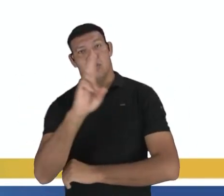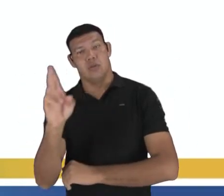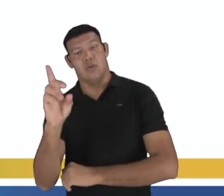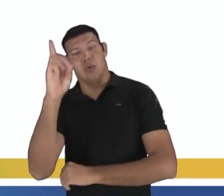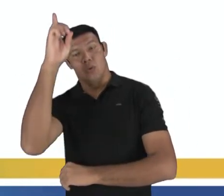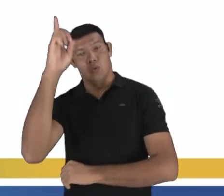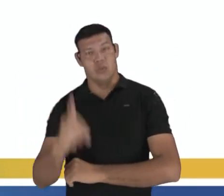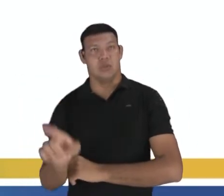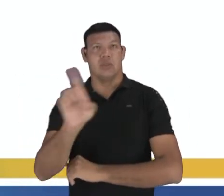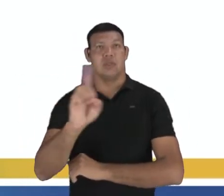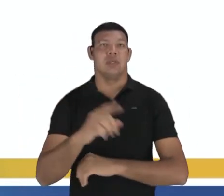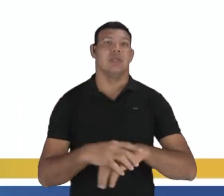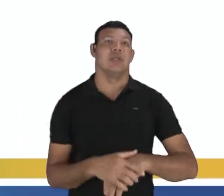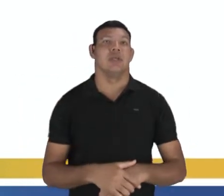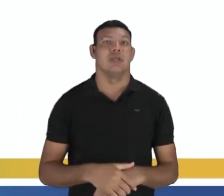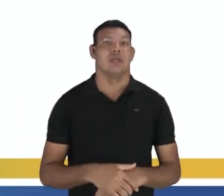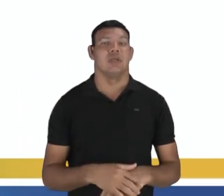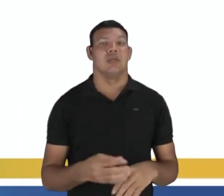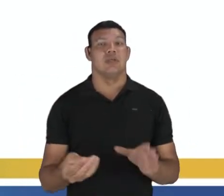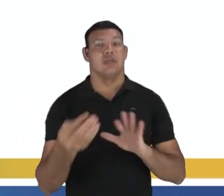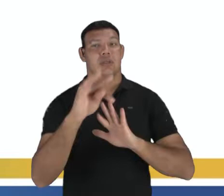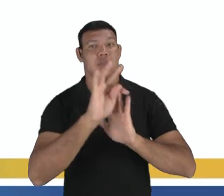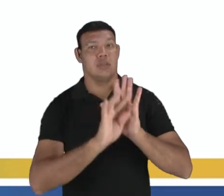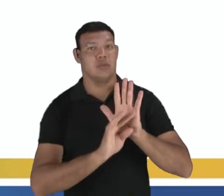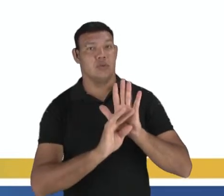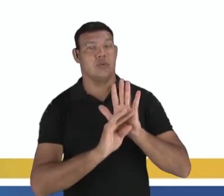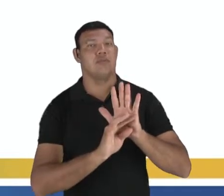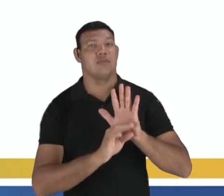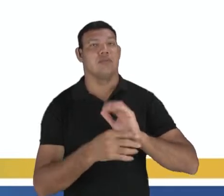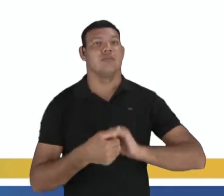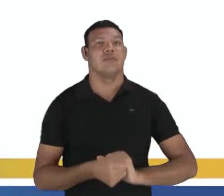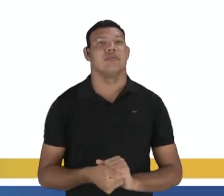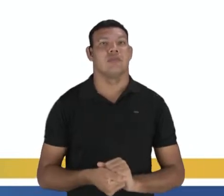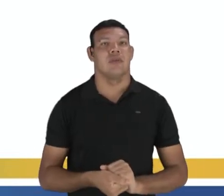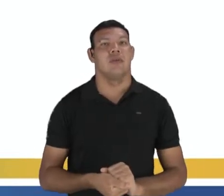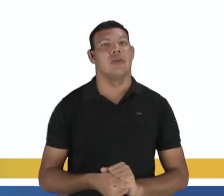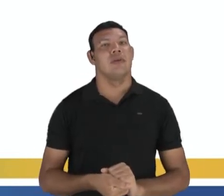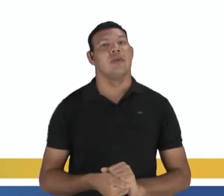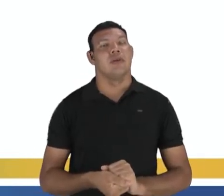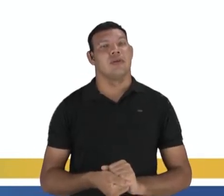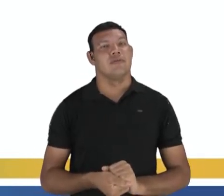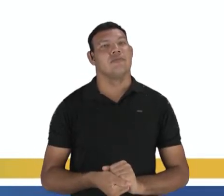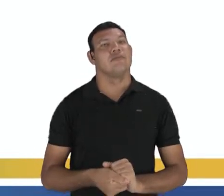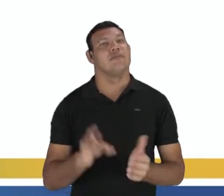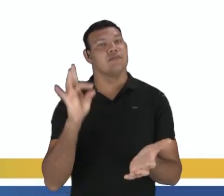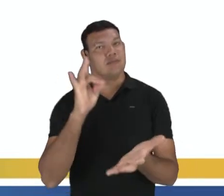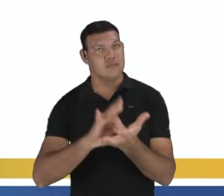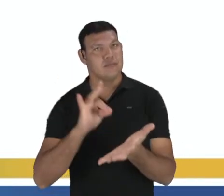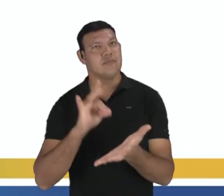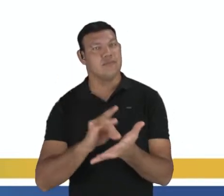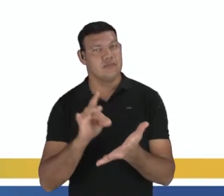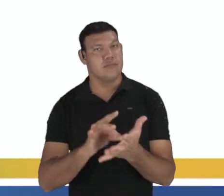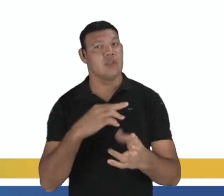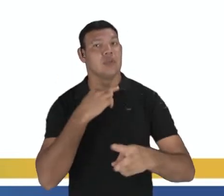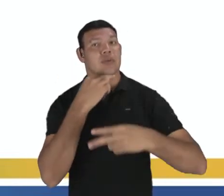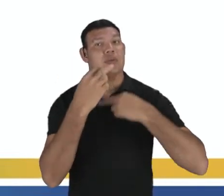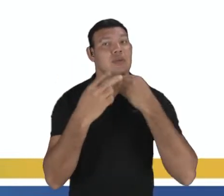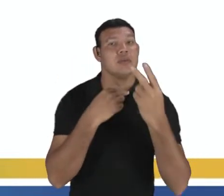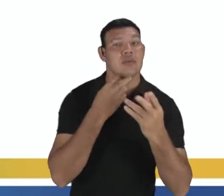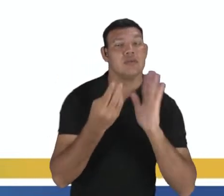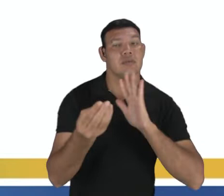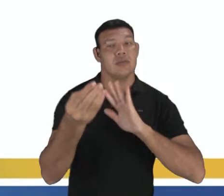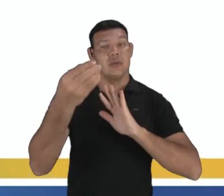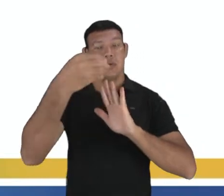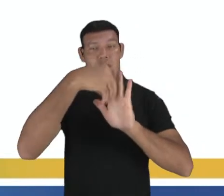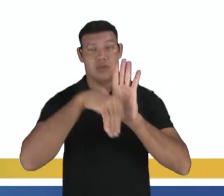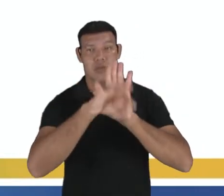textos? E aí, o que vocês acham? Verdadeiro ou falso? Verdadeiro. Para que haja polifonia, várias vozes dentro